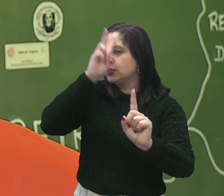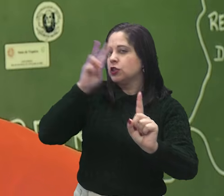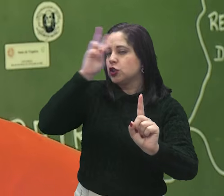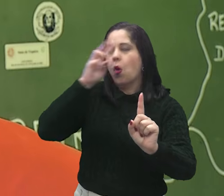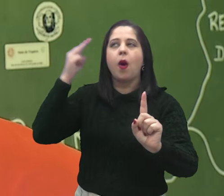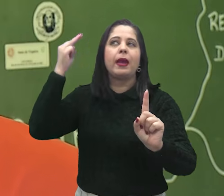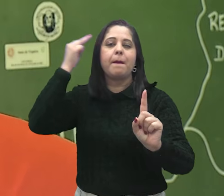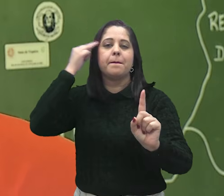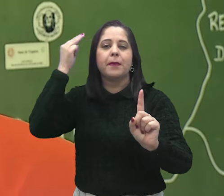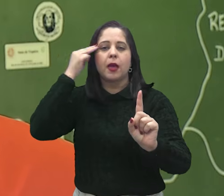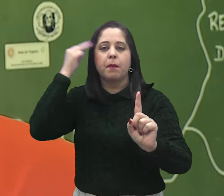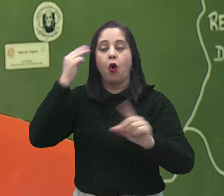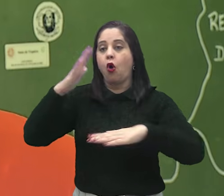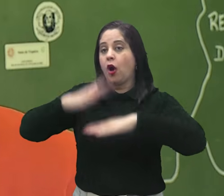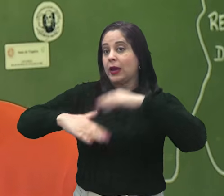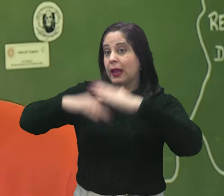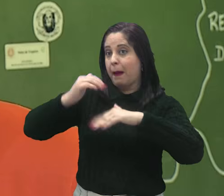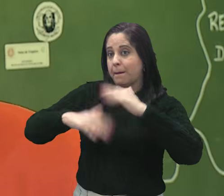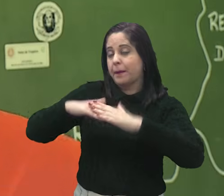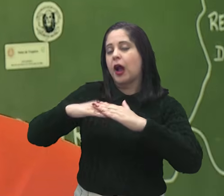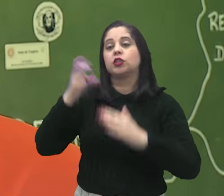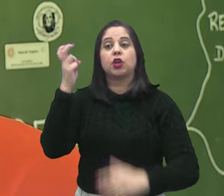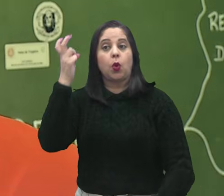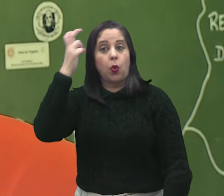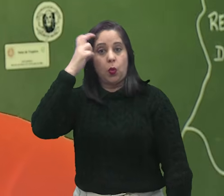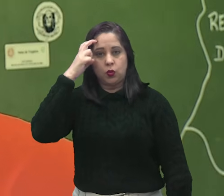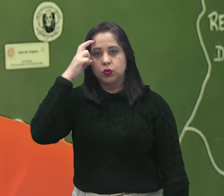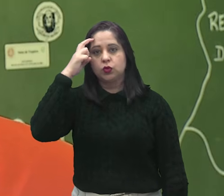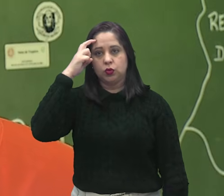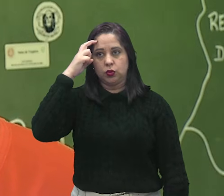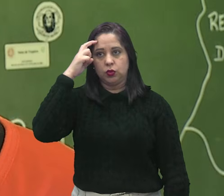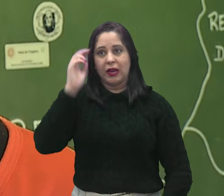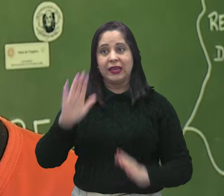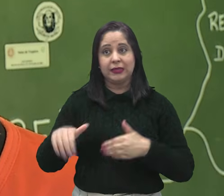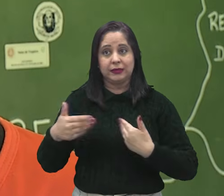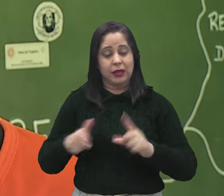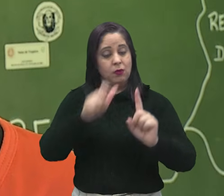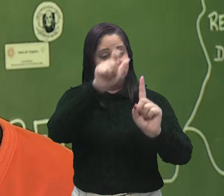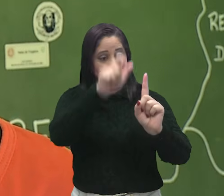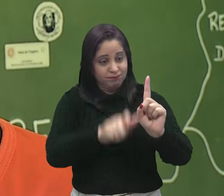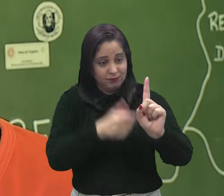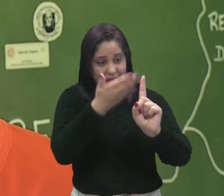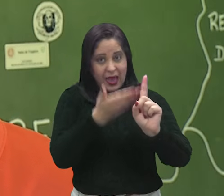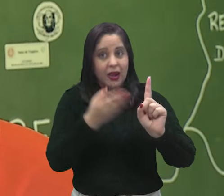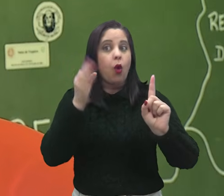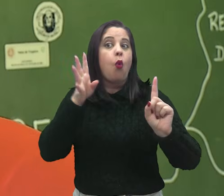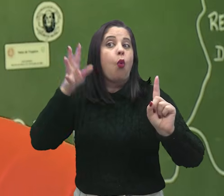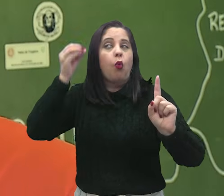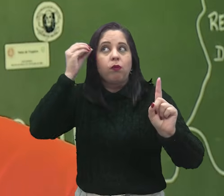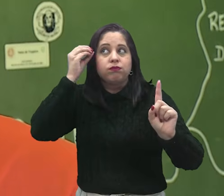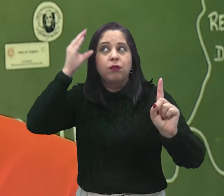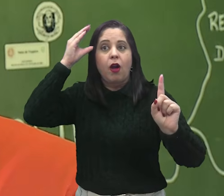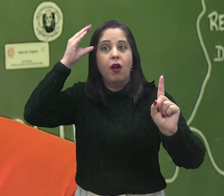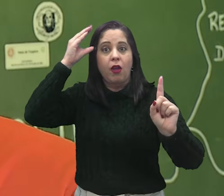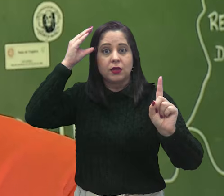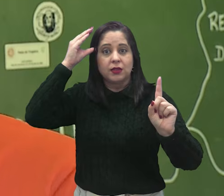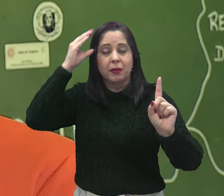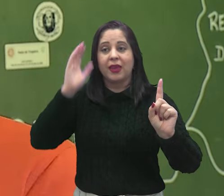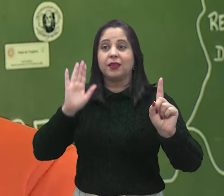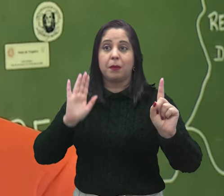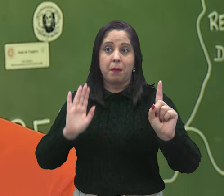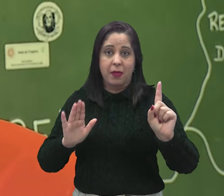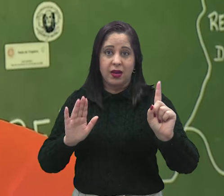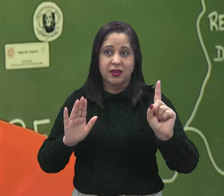práticas culturais. Então, esses saberes são acervo do Ecomuseu. Mas a gente não vai tombar